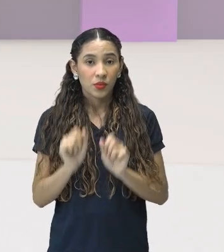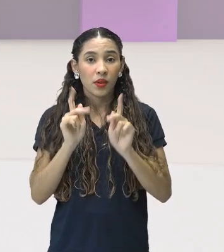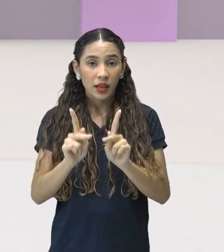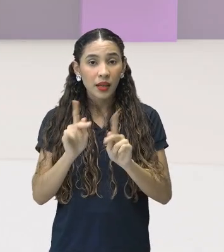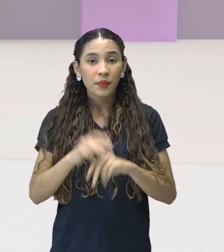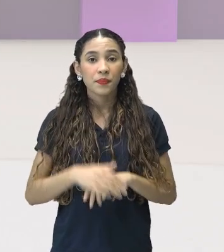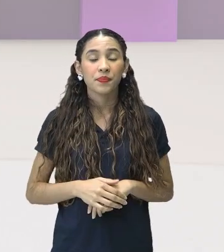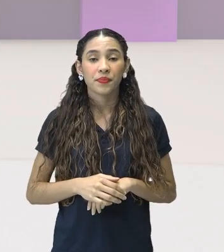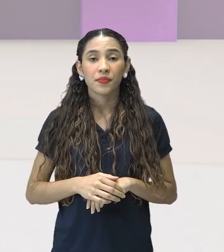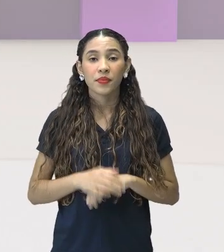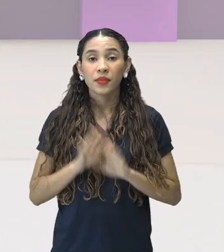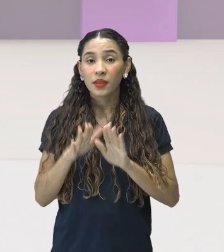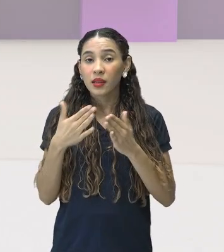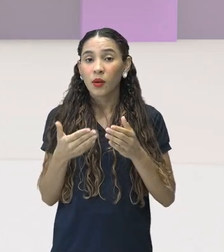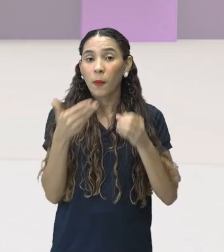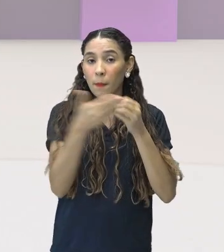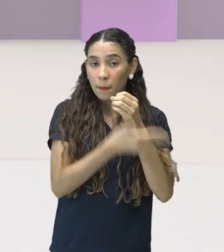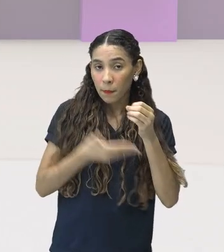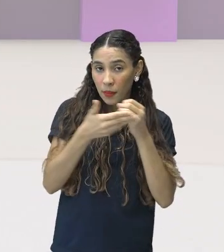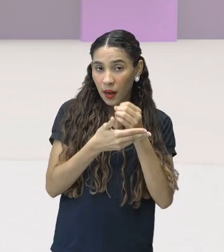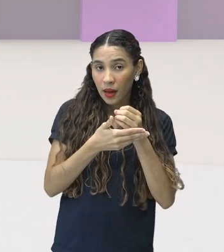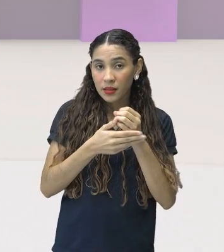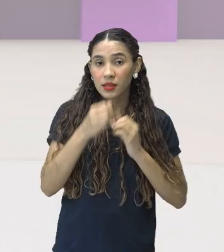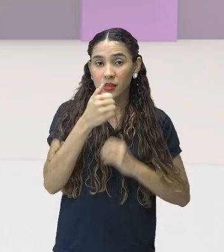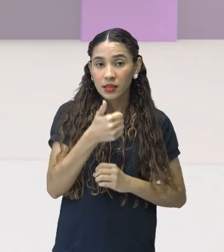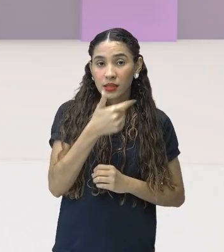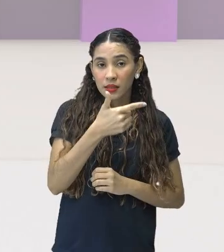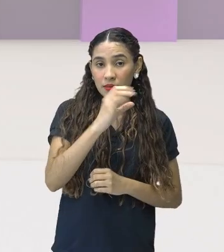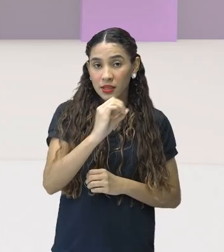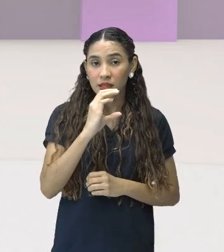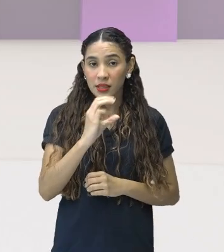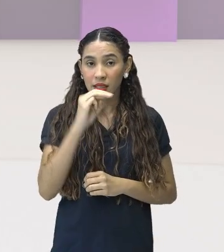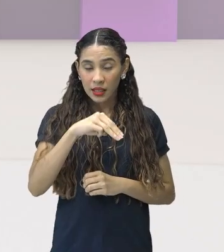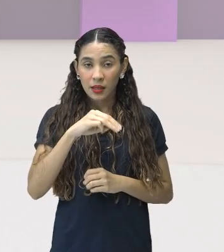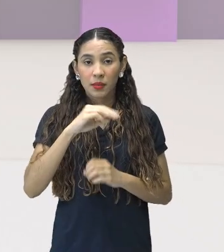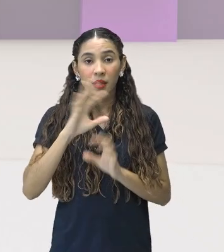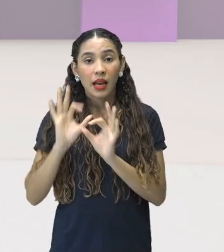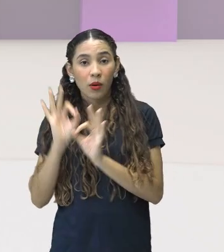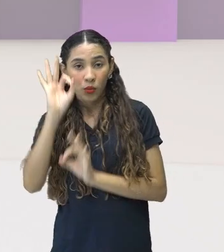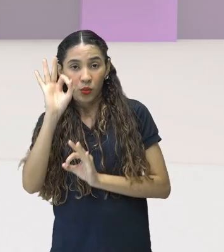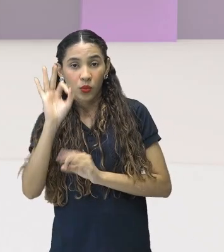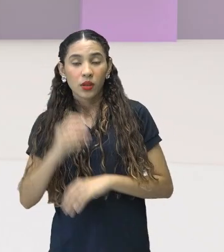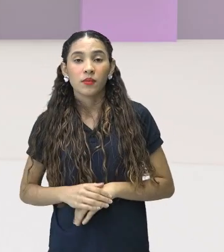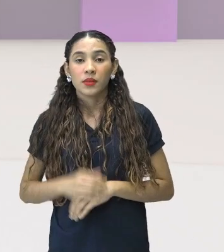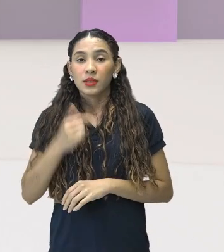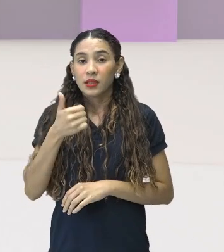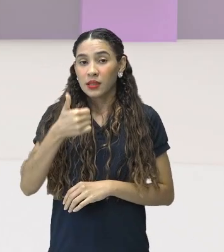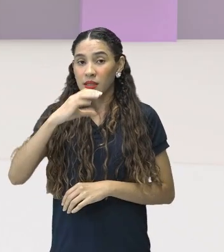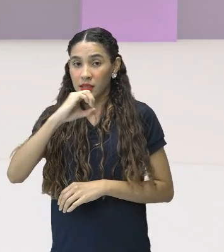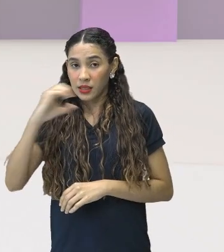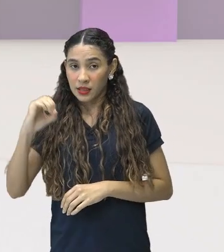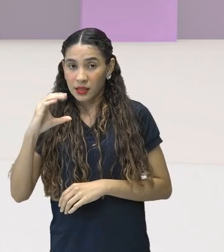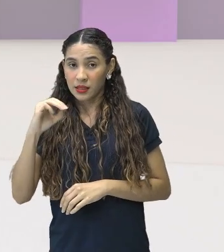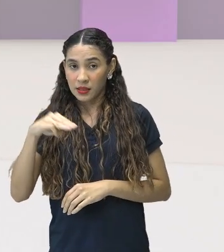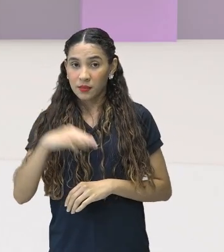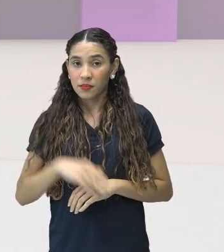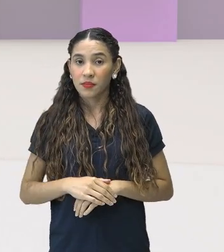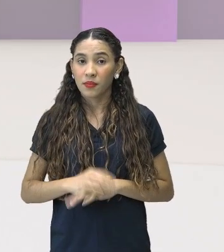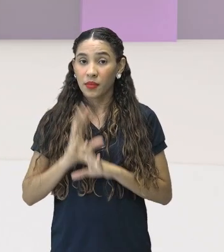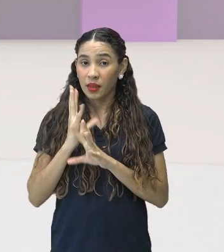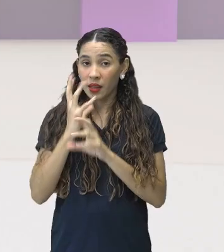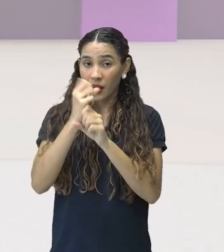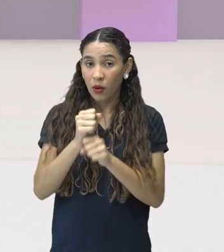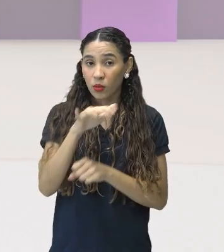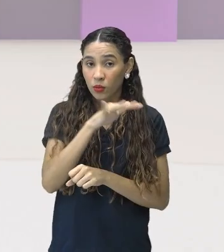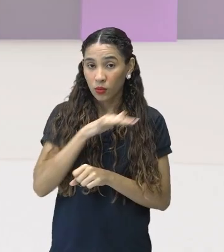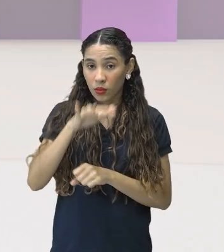ok? Então, base, 120 centímetros, altura, 100 centímetros. Cálculo